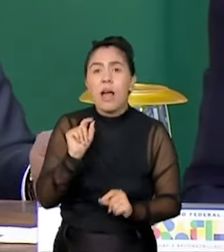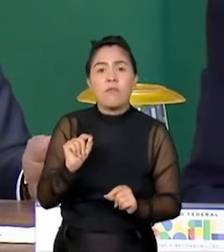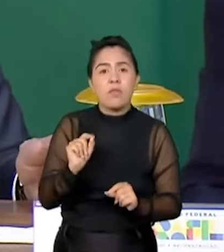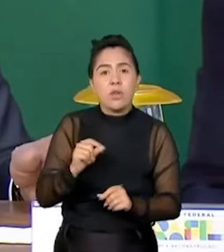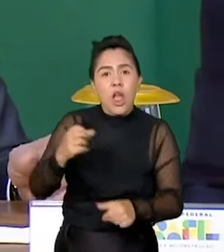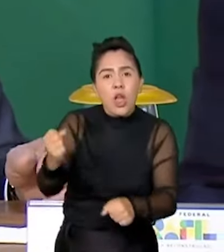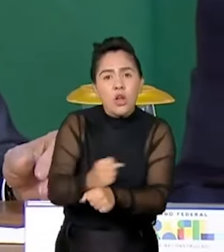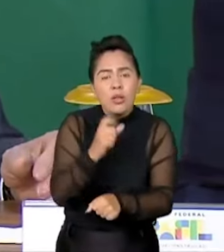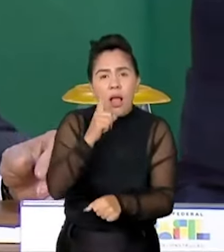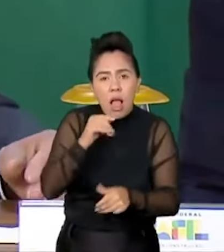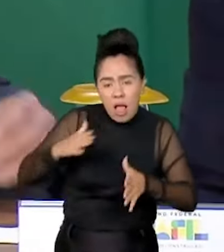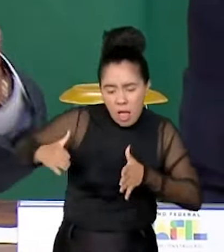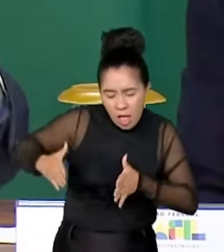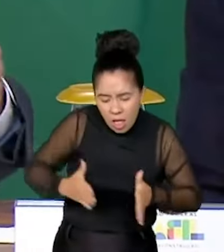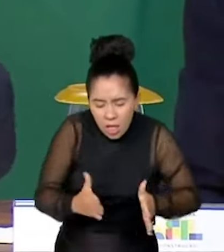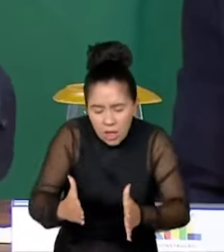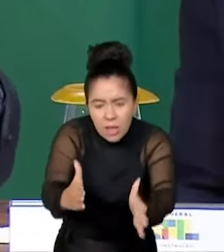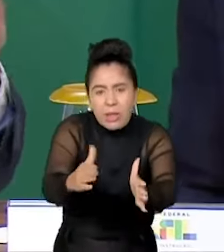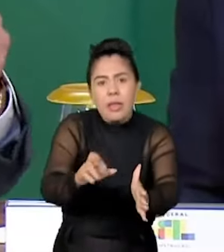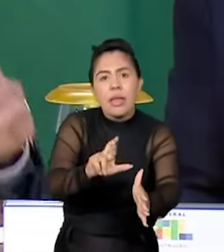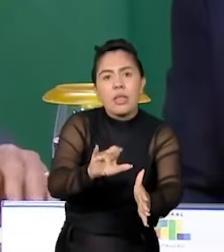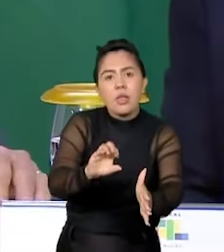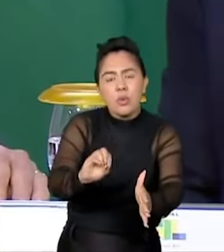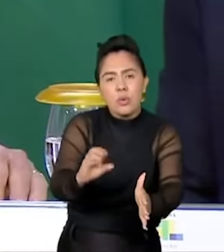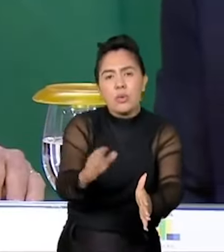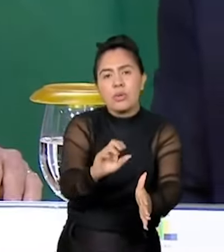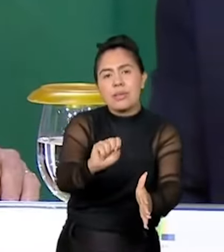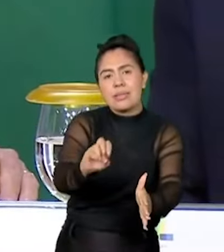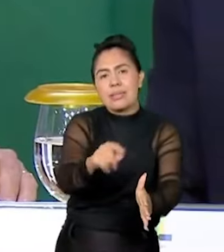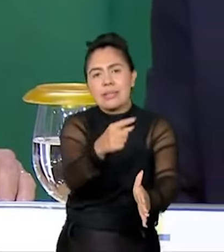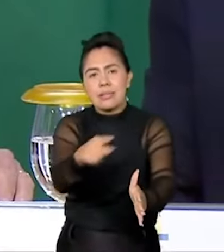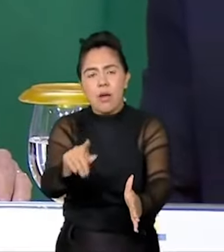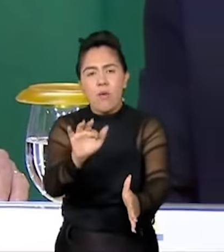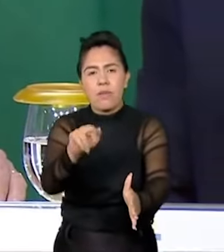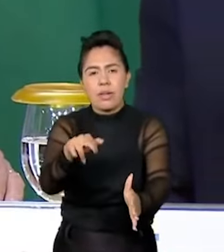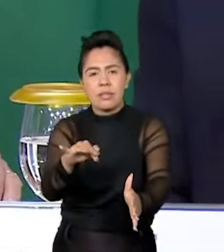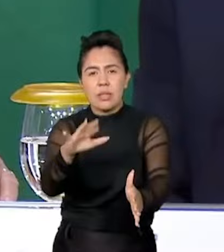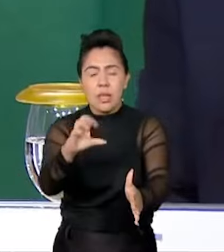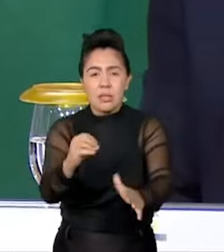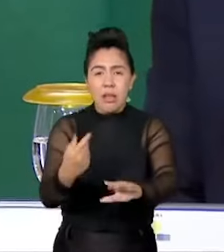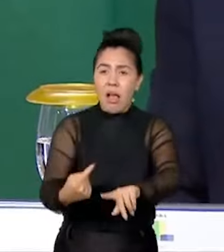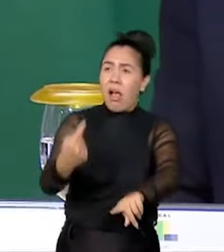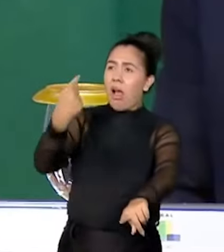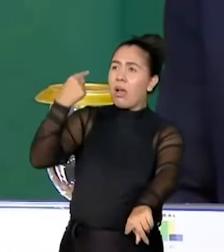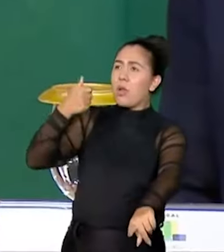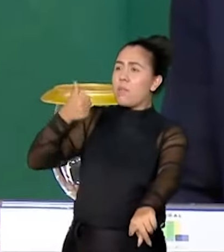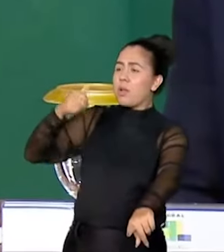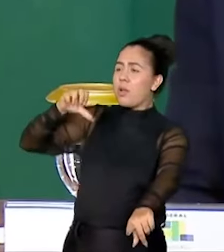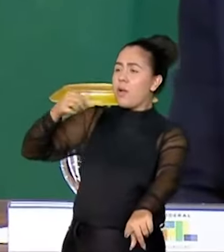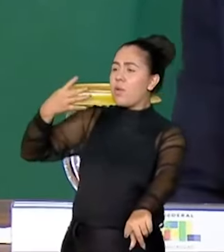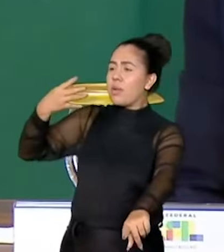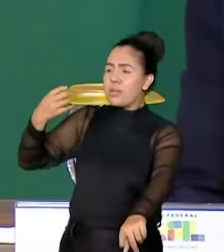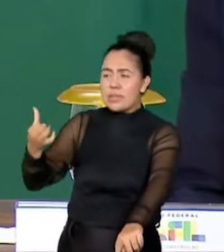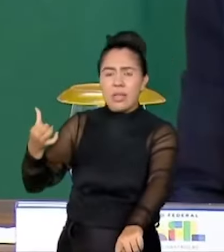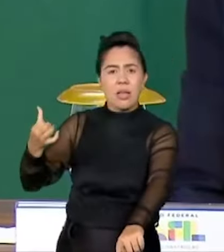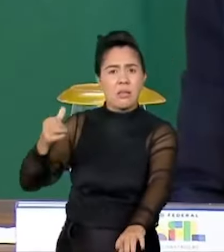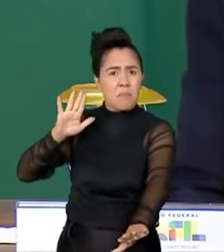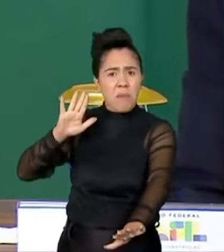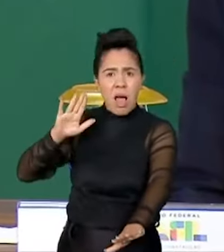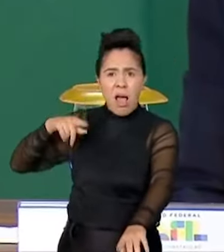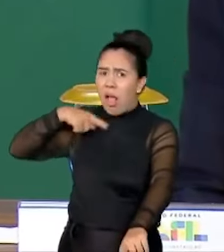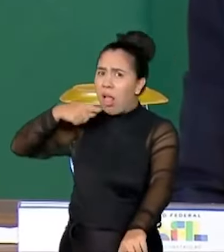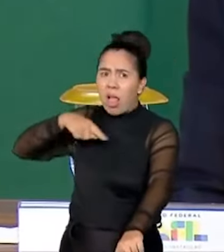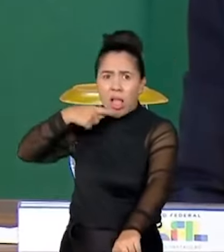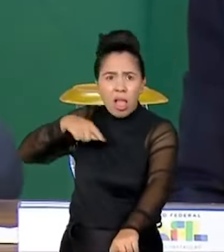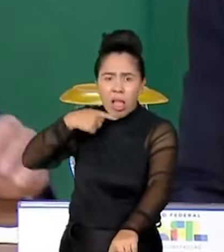do Rio São Francisco desde 1846, e a política não deixava fazer a transposição do